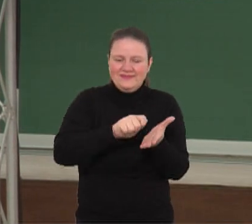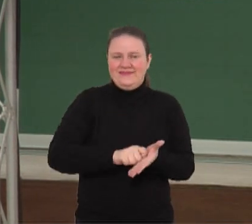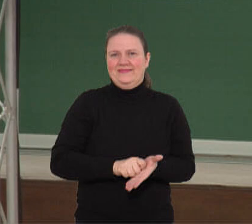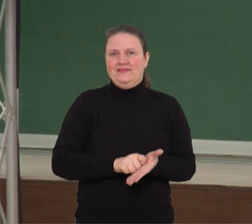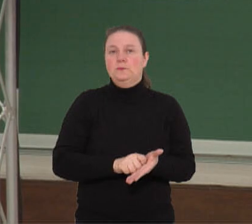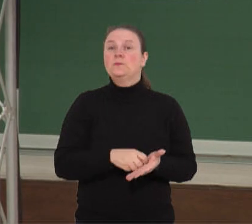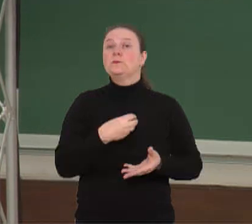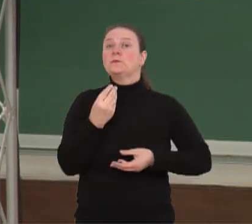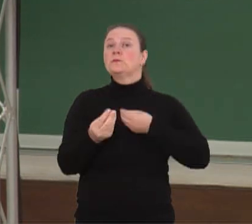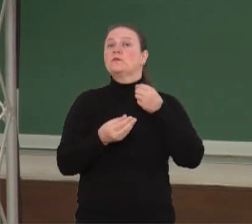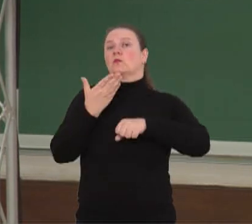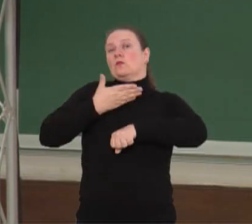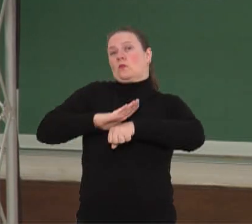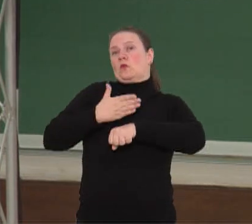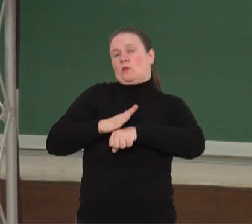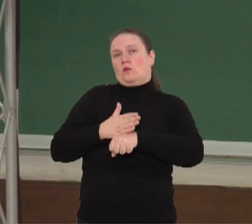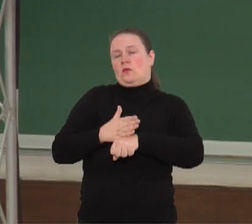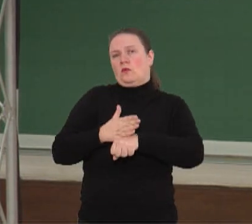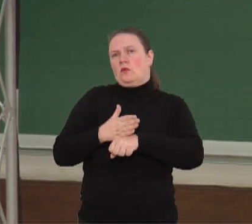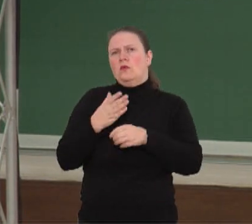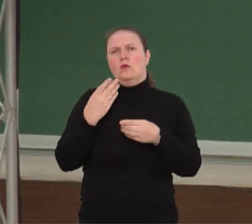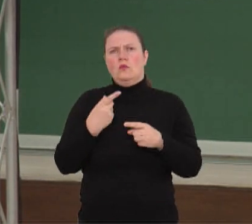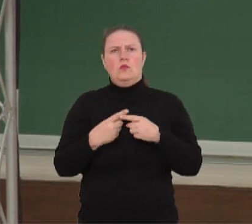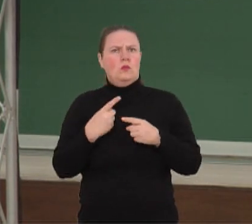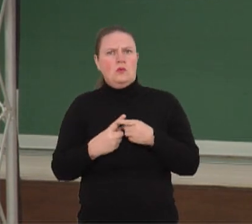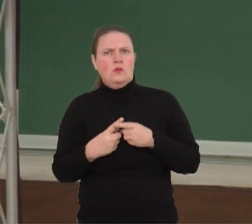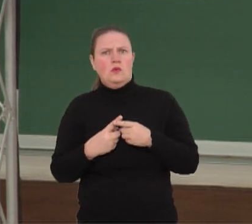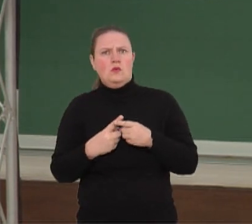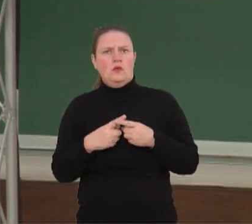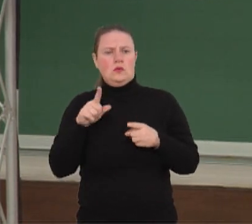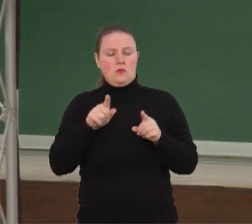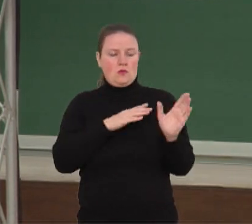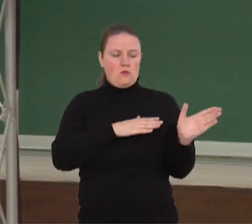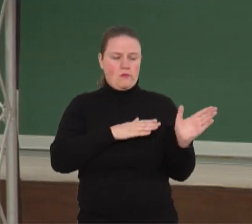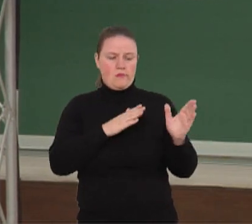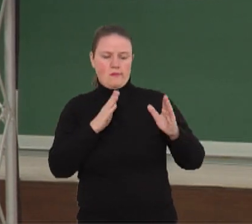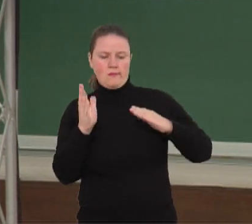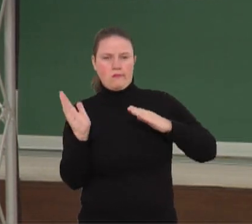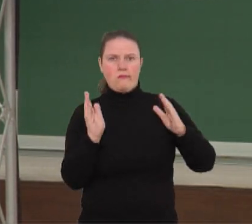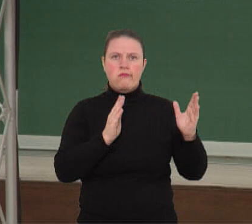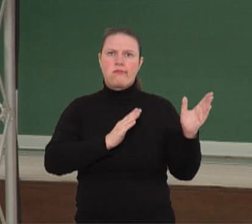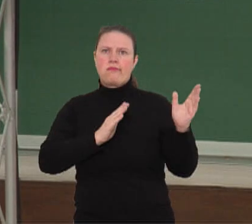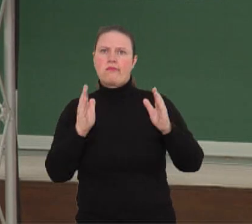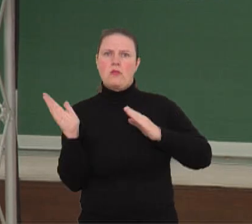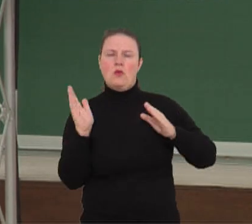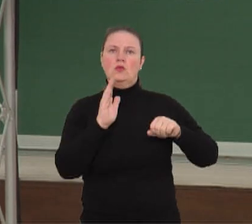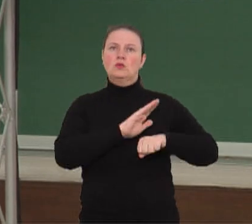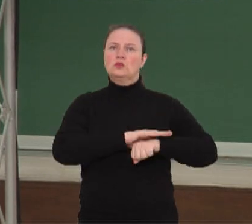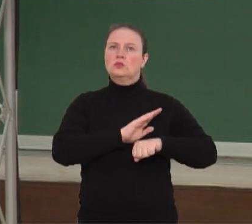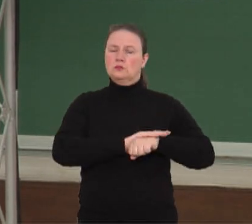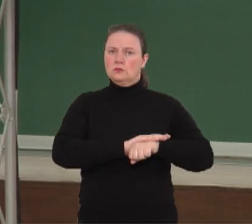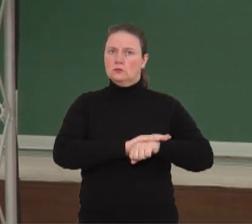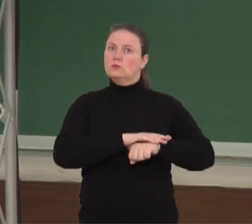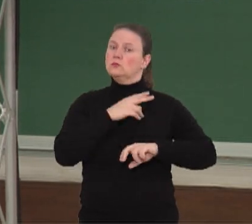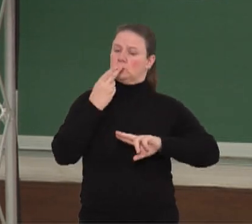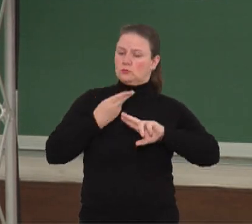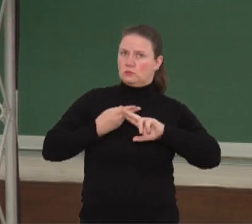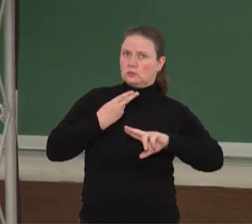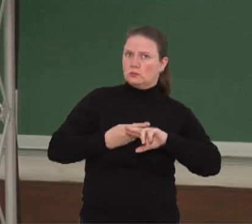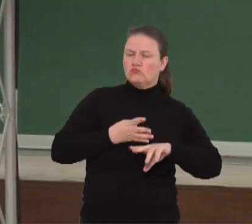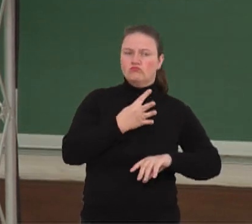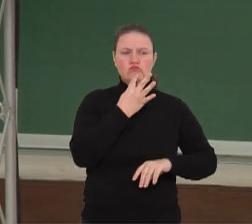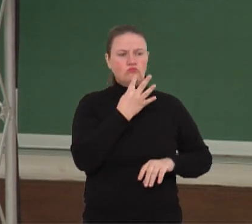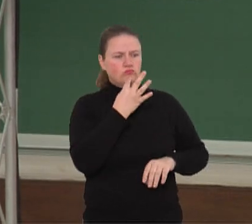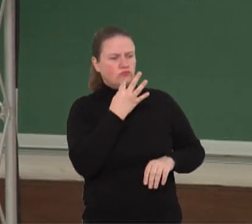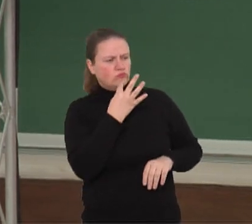Aplicabilidade da cosmologia. A gente usa para determinar passagens de tempo, mas a gente também pode usar ela para conhecer fenômenos